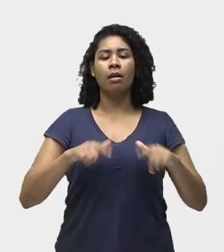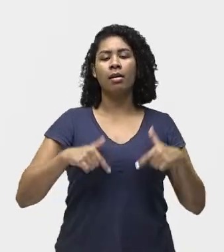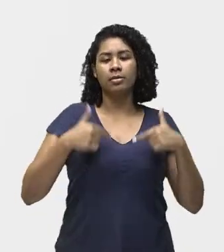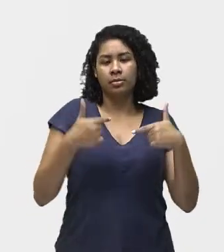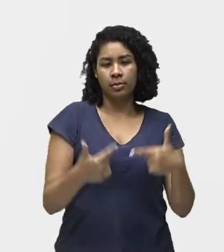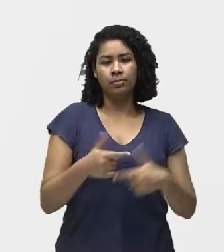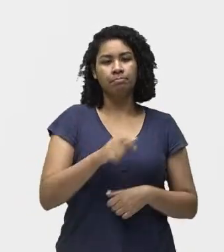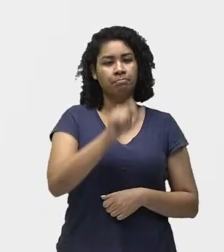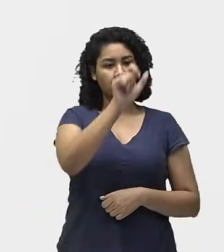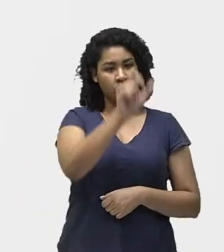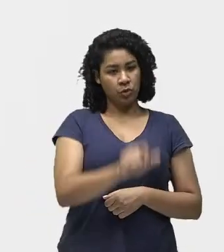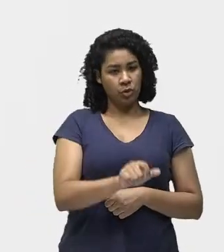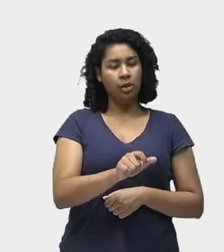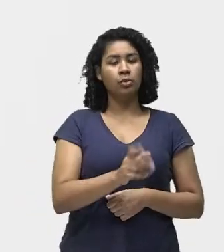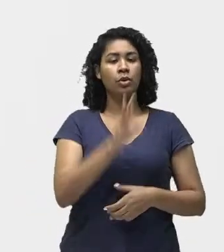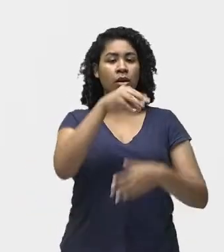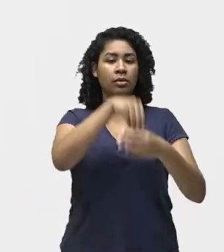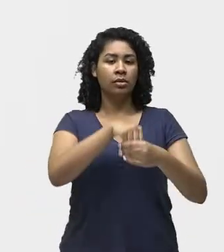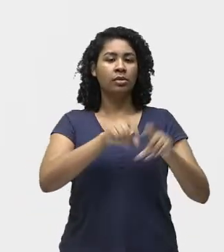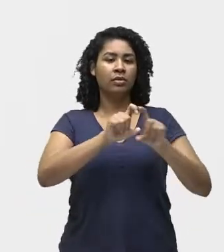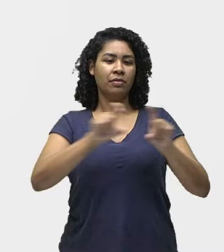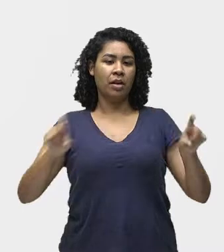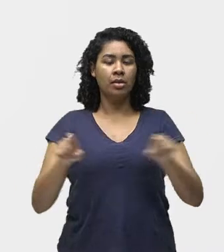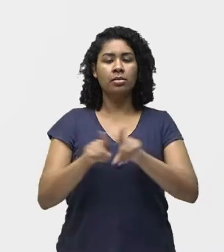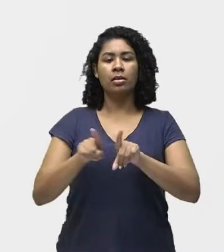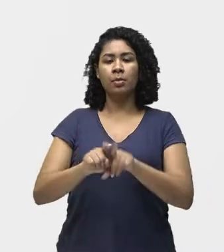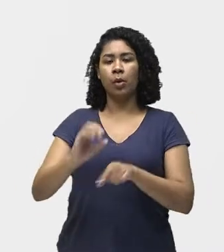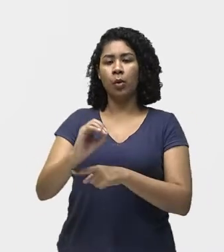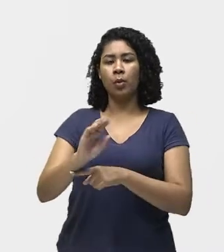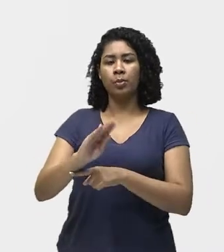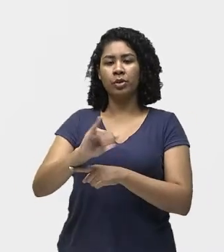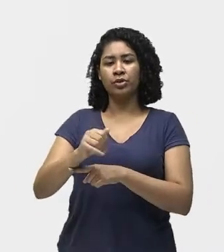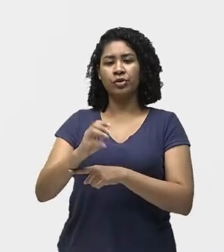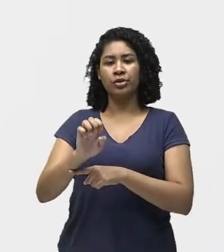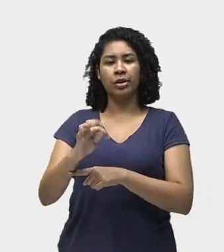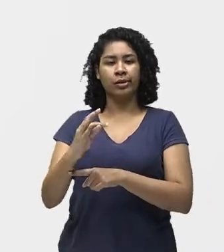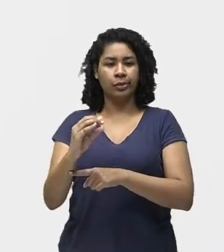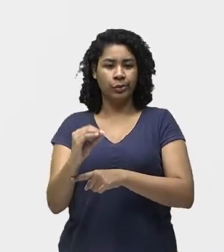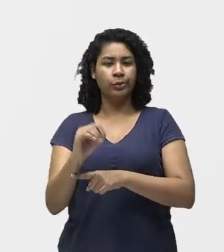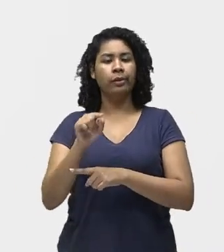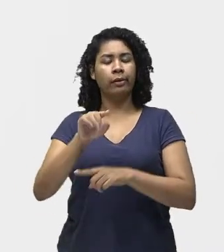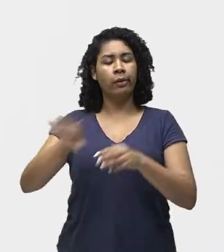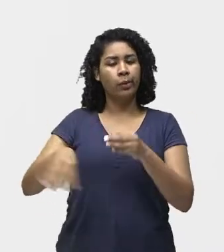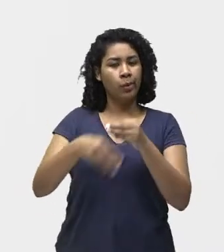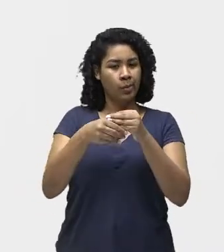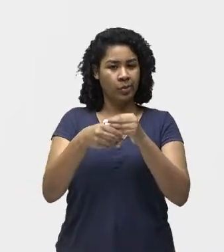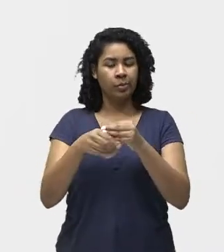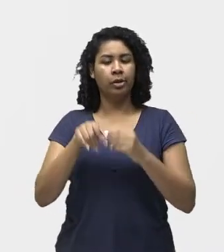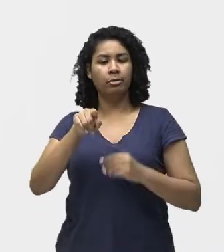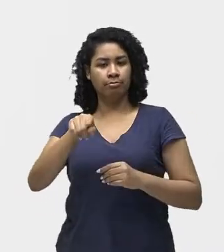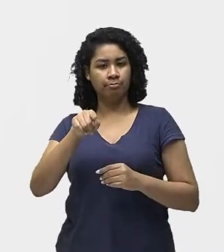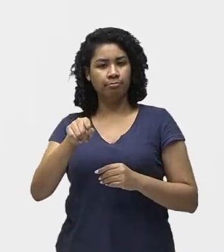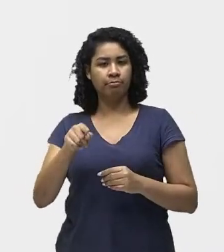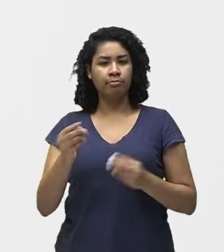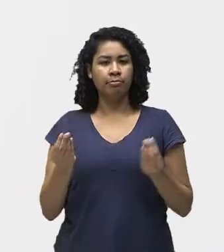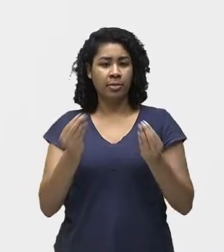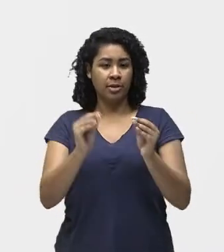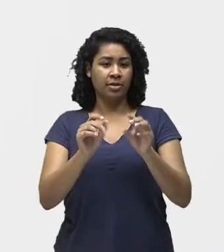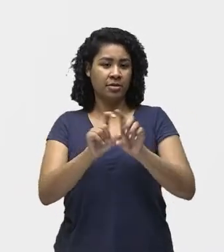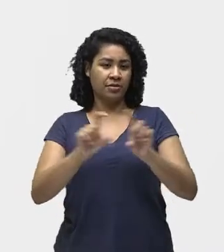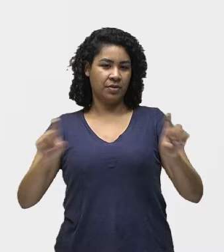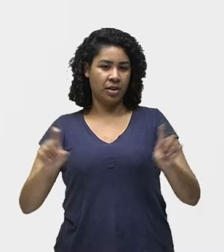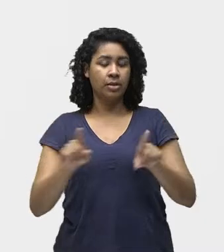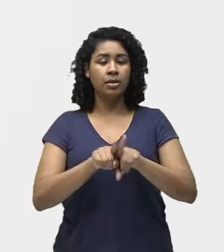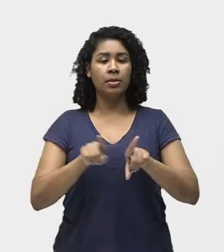e o objeto em uma frase, e também vamos ter acesso aí, vamos aprender pronomes distintos